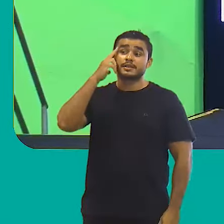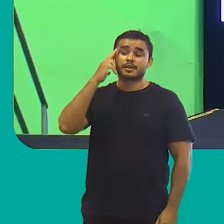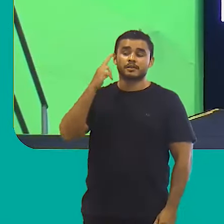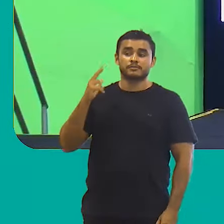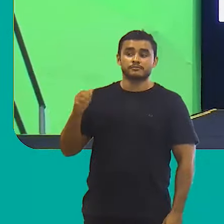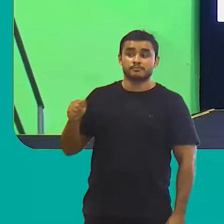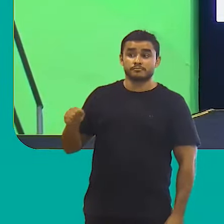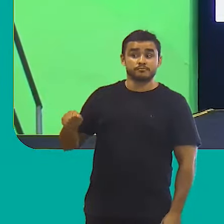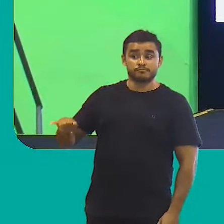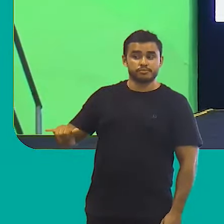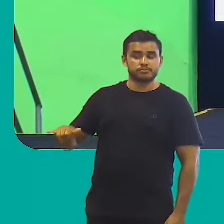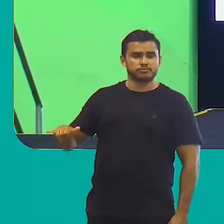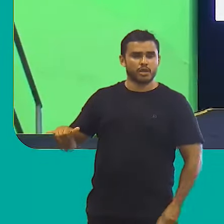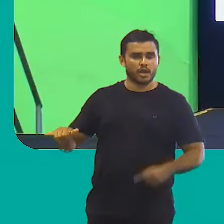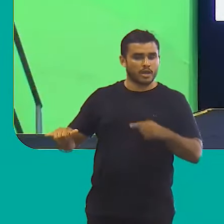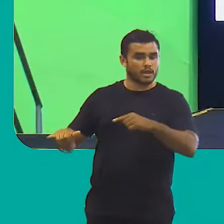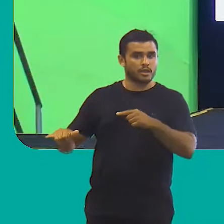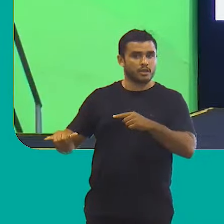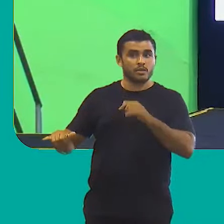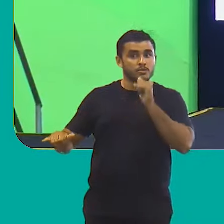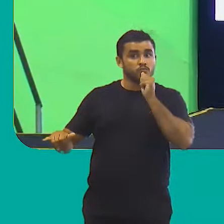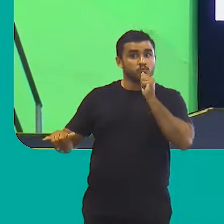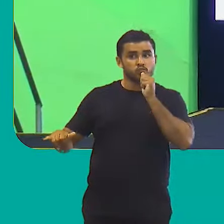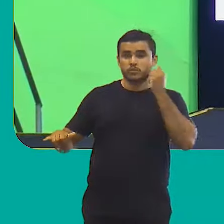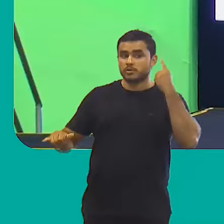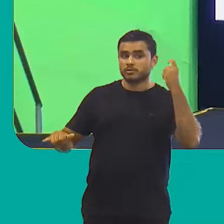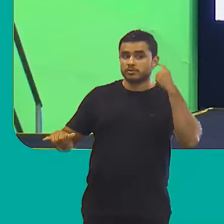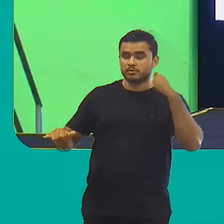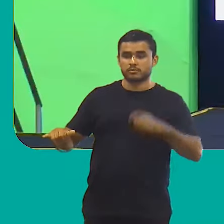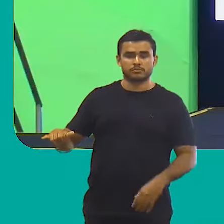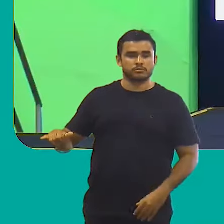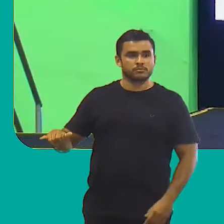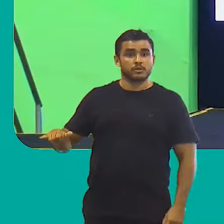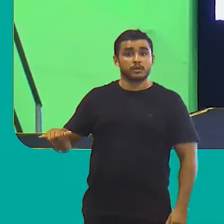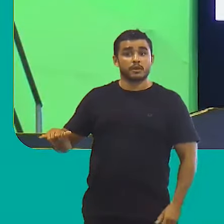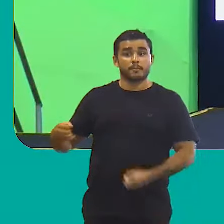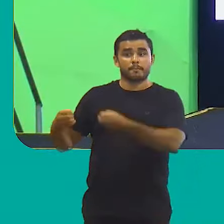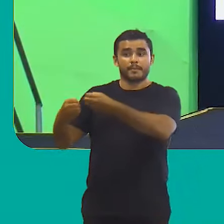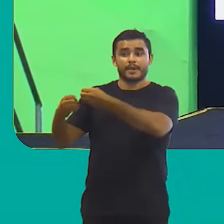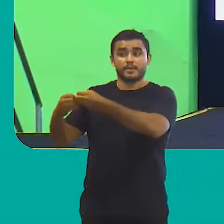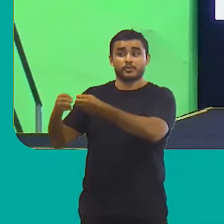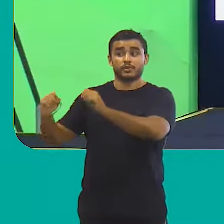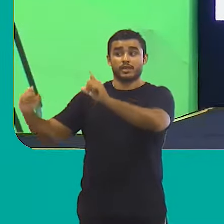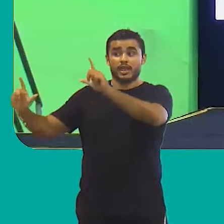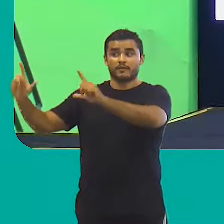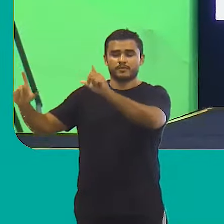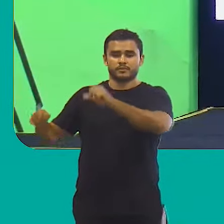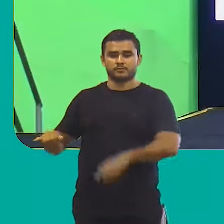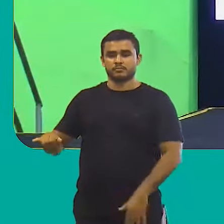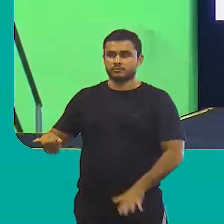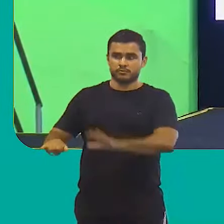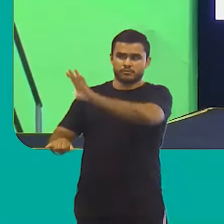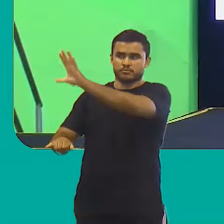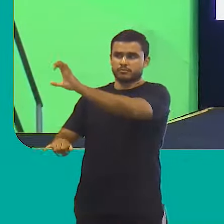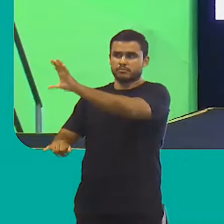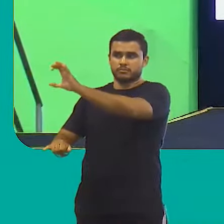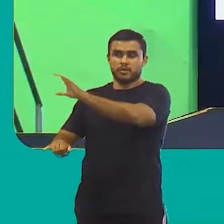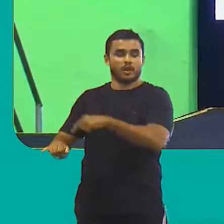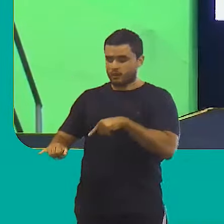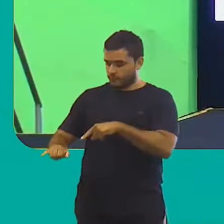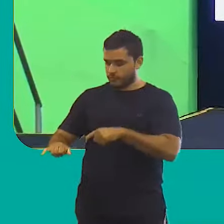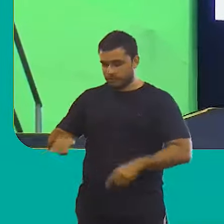receber uma chamada só porque o telefone estava perto da TV? Eu sou desse tempo. Mais